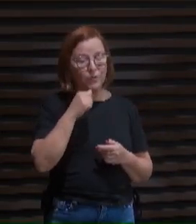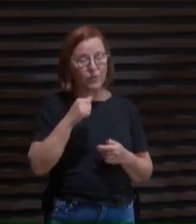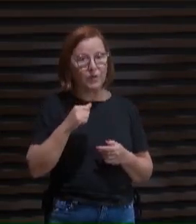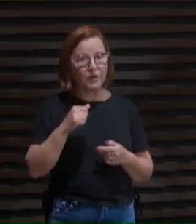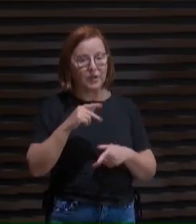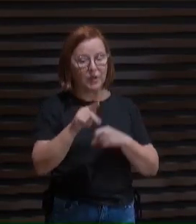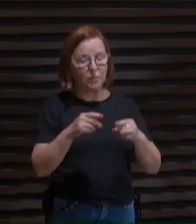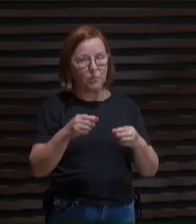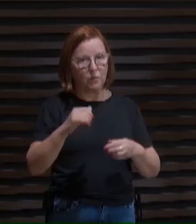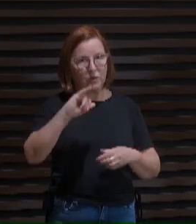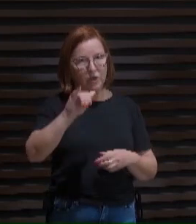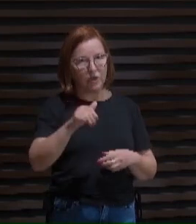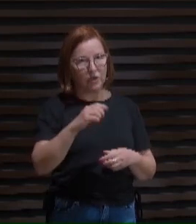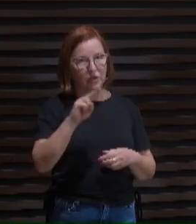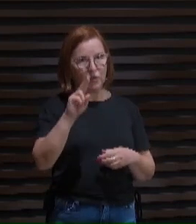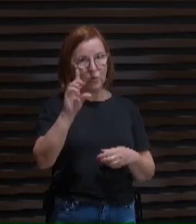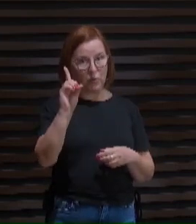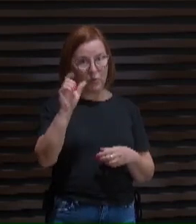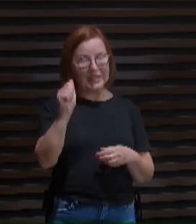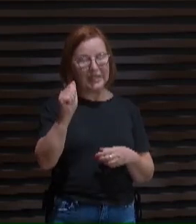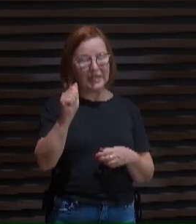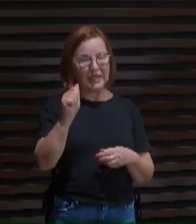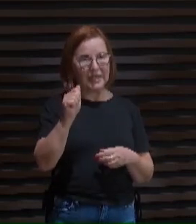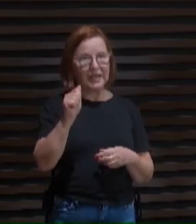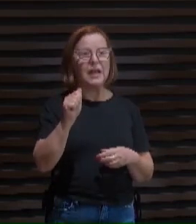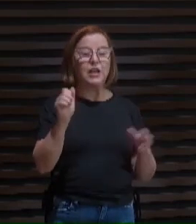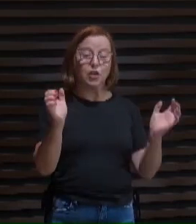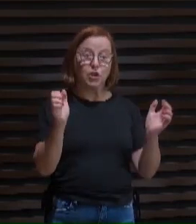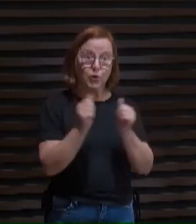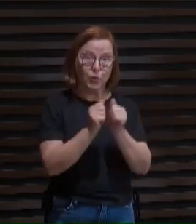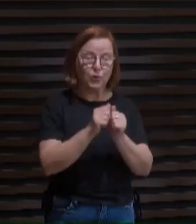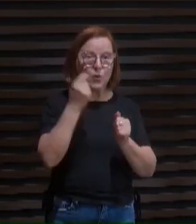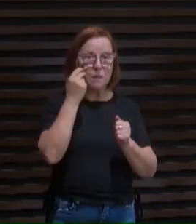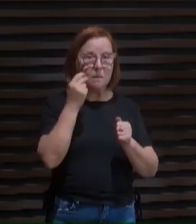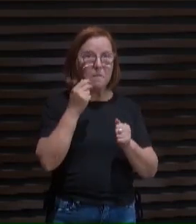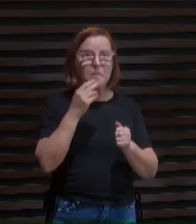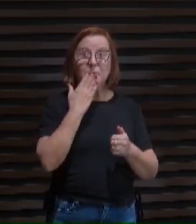para pedir socorro a quem? Ao Senhor.